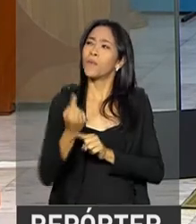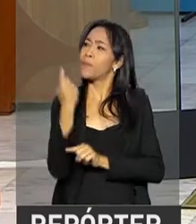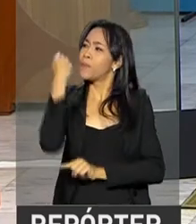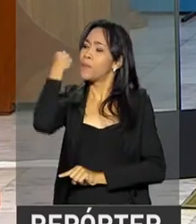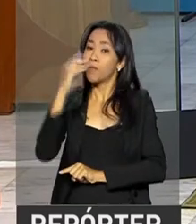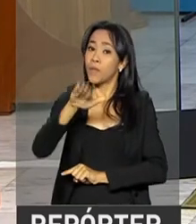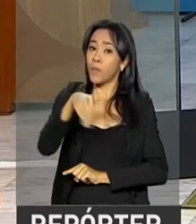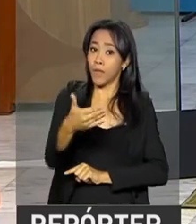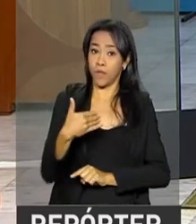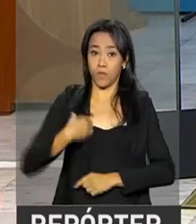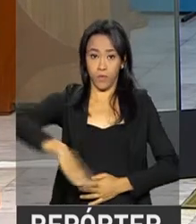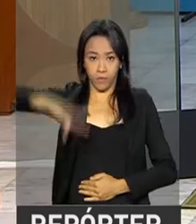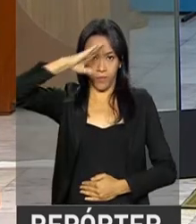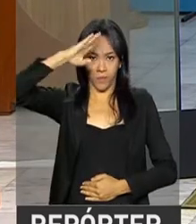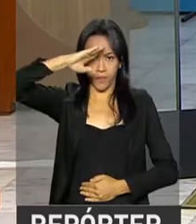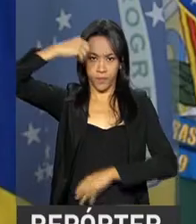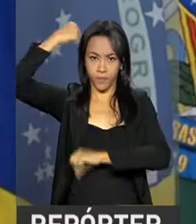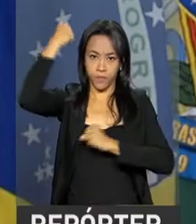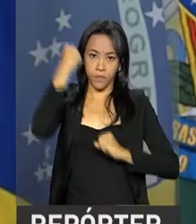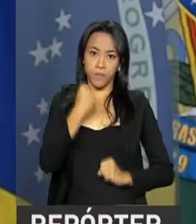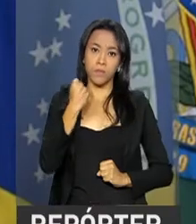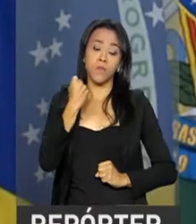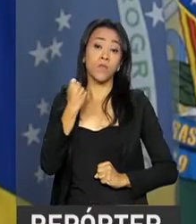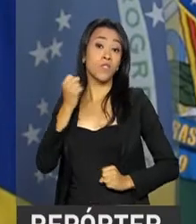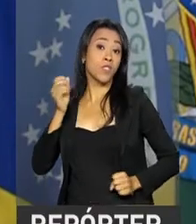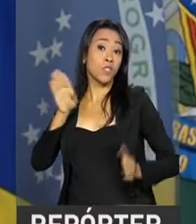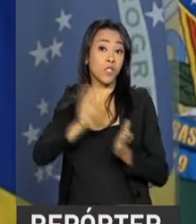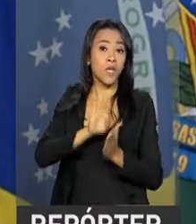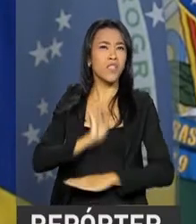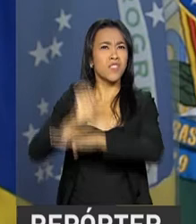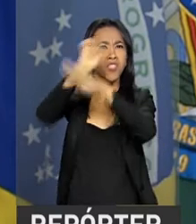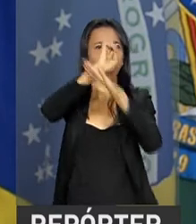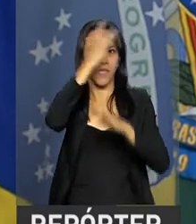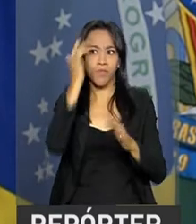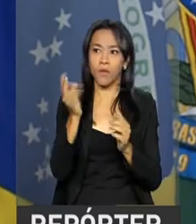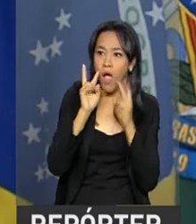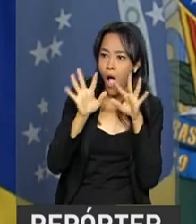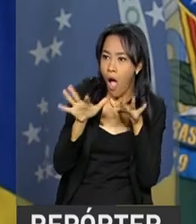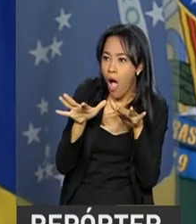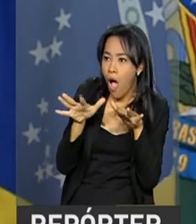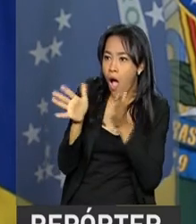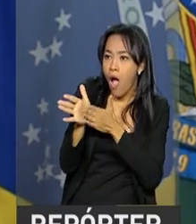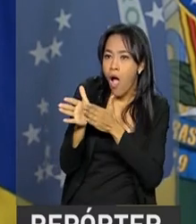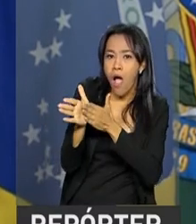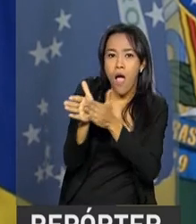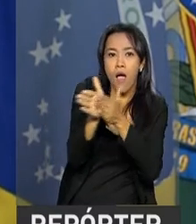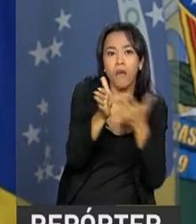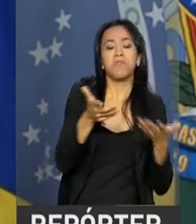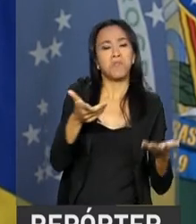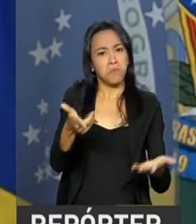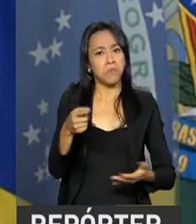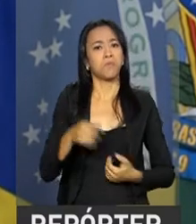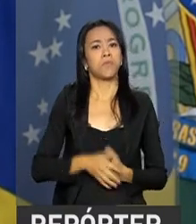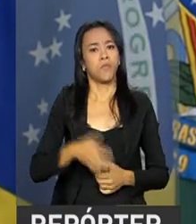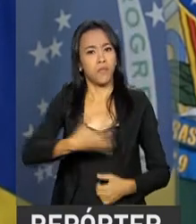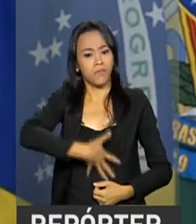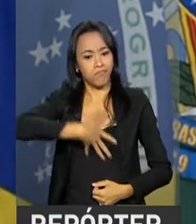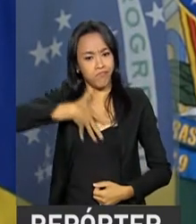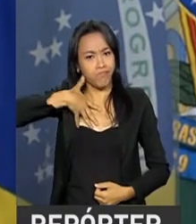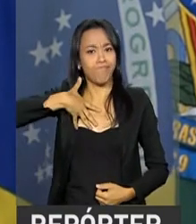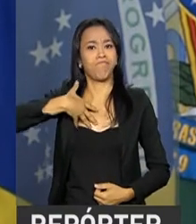as forças armadas chegam nesses estados elas são recebidas com aplausos o que engrandece o